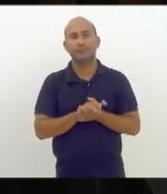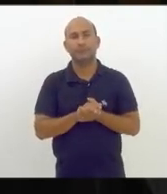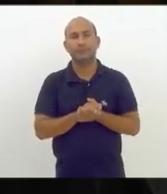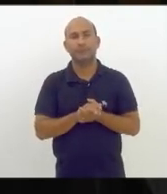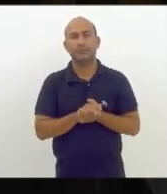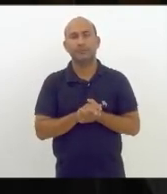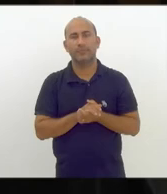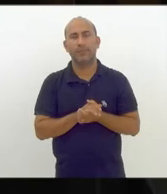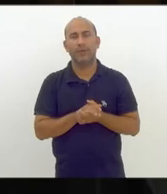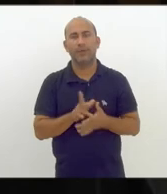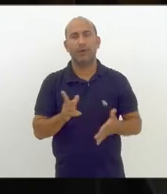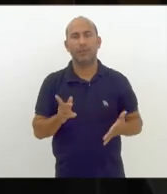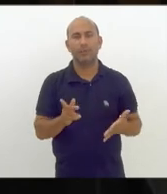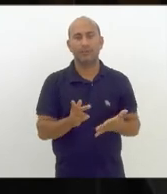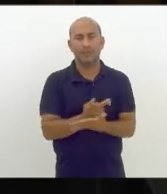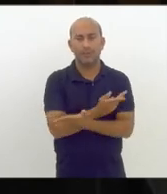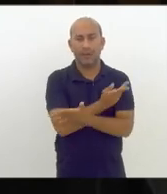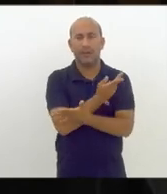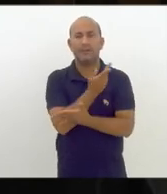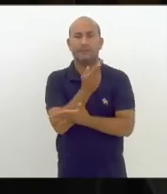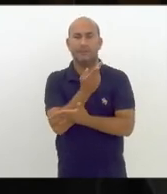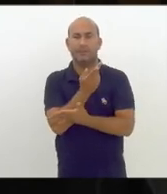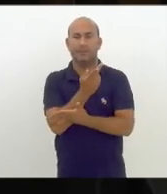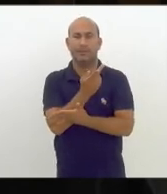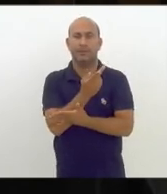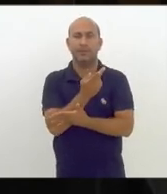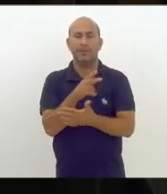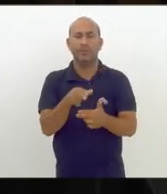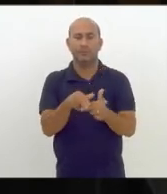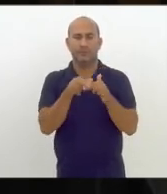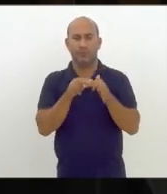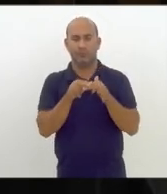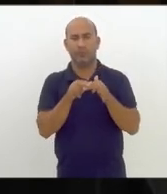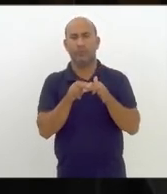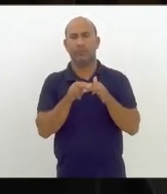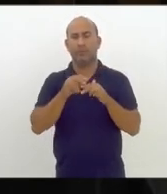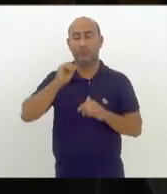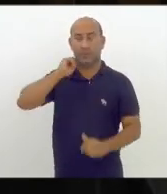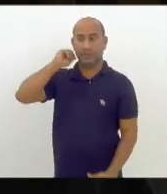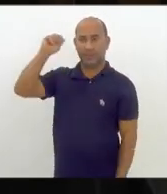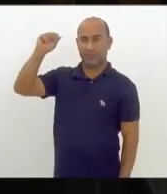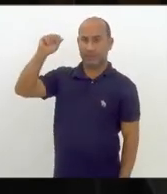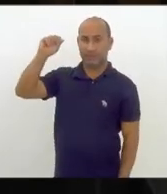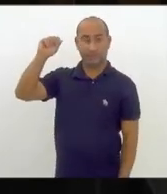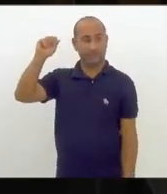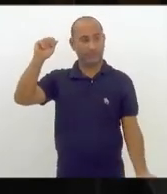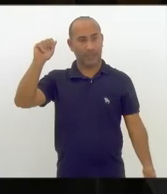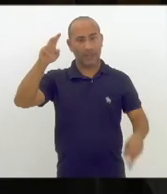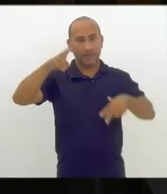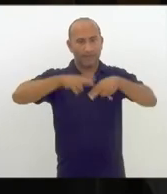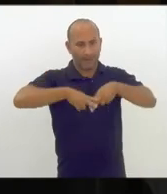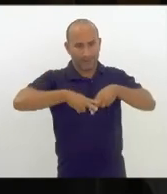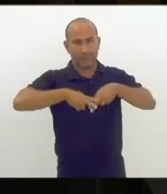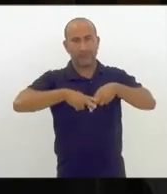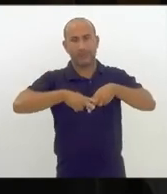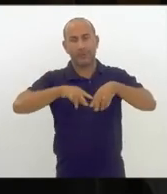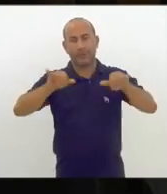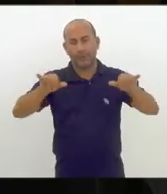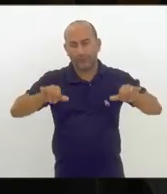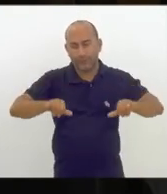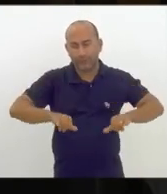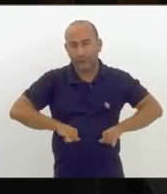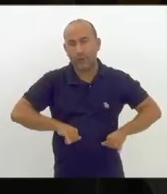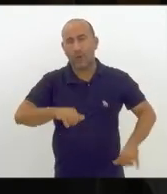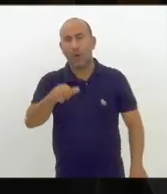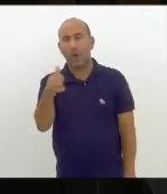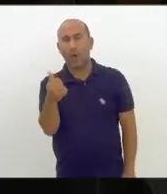o estouro da inconfidência, ou da conjuração, Tiradentes foi preso. Sofreu 11